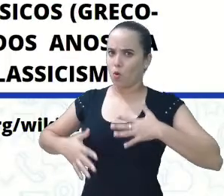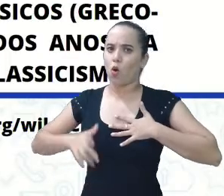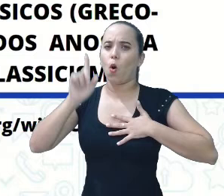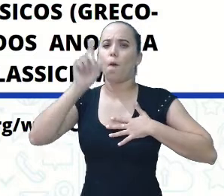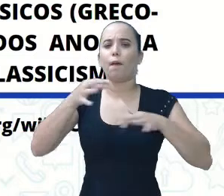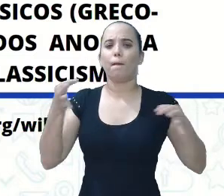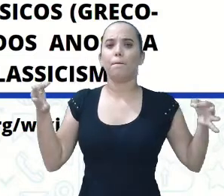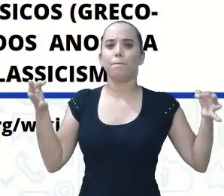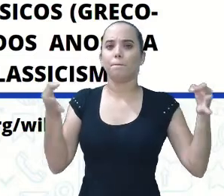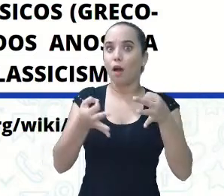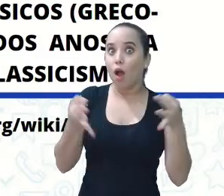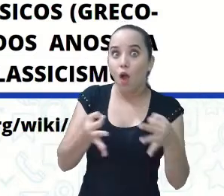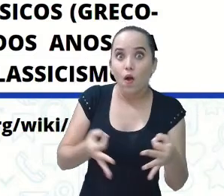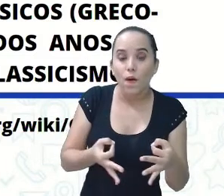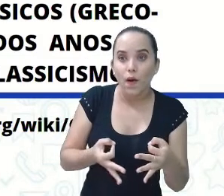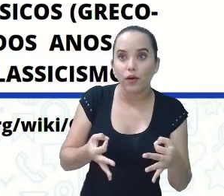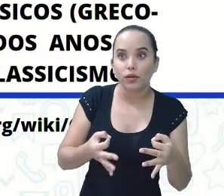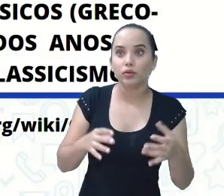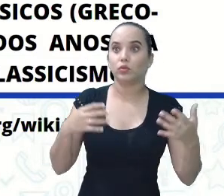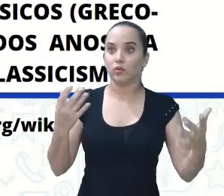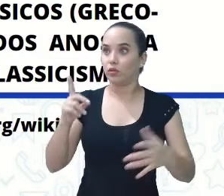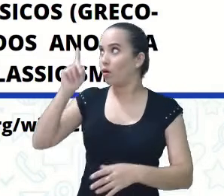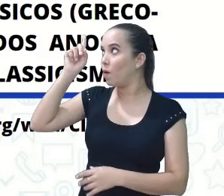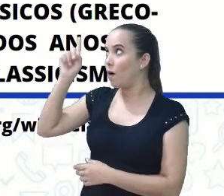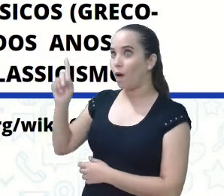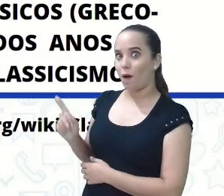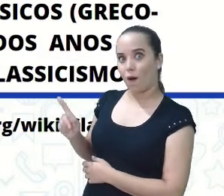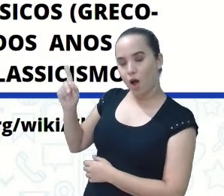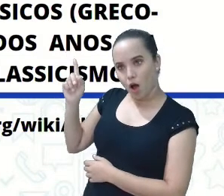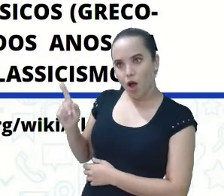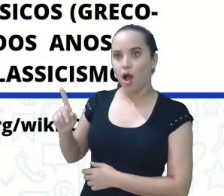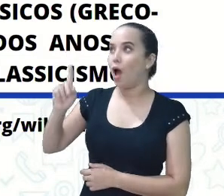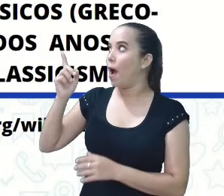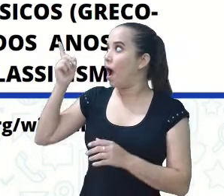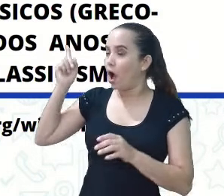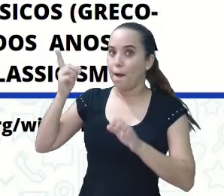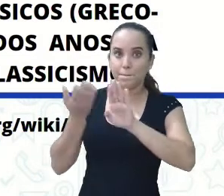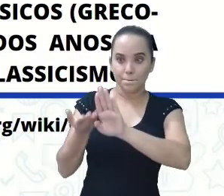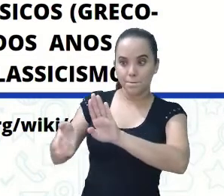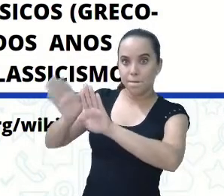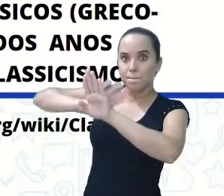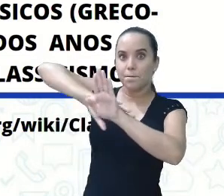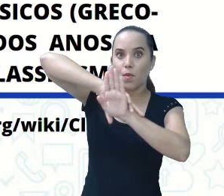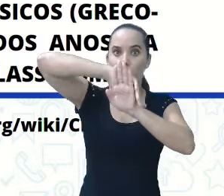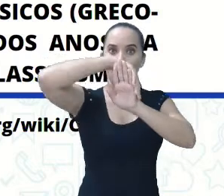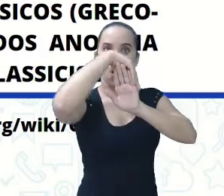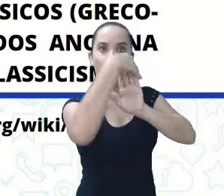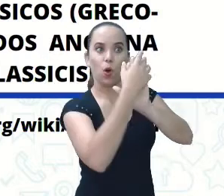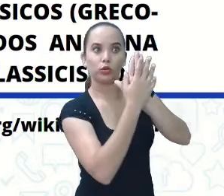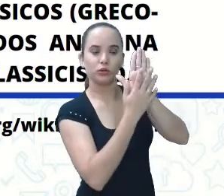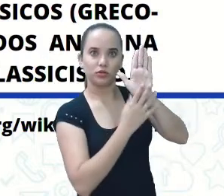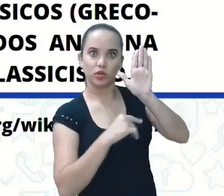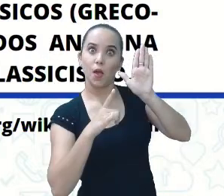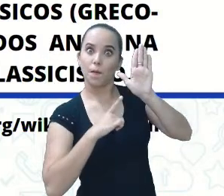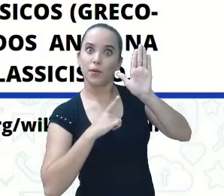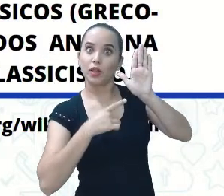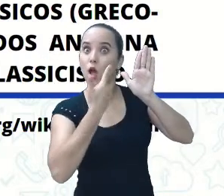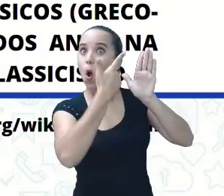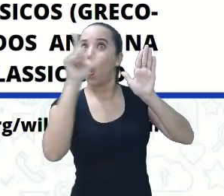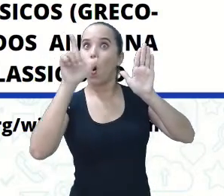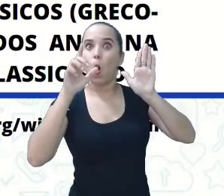ainda conseguiu fazer isso aqui, uma escultura, gente. Nessa escultura ele conseguiu colocar um